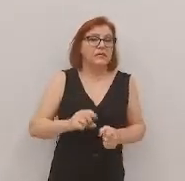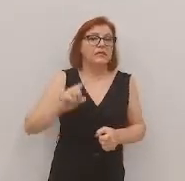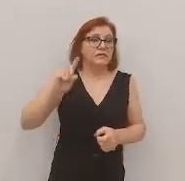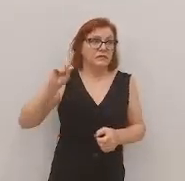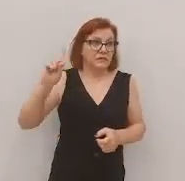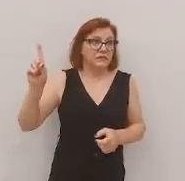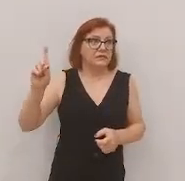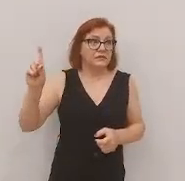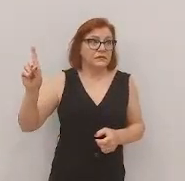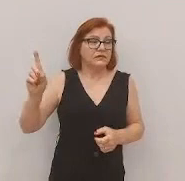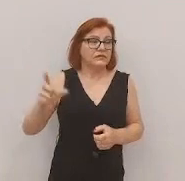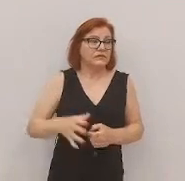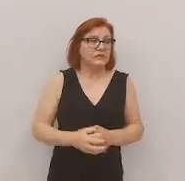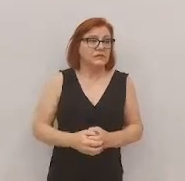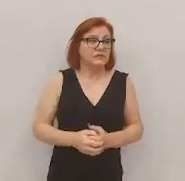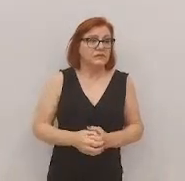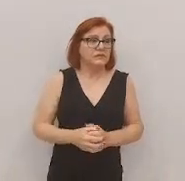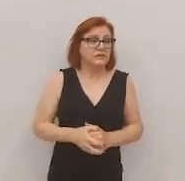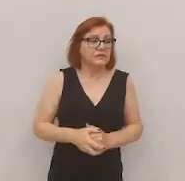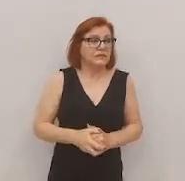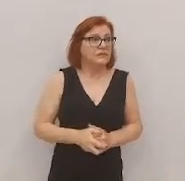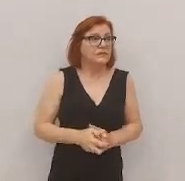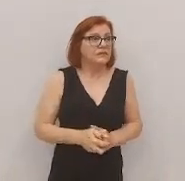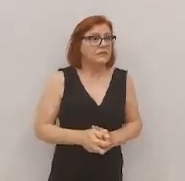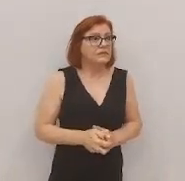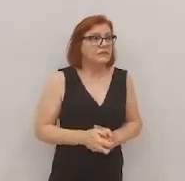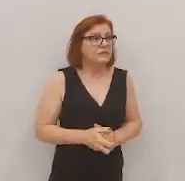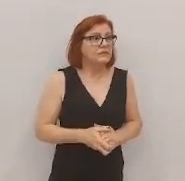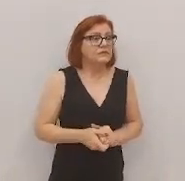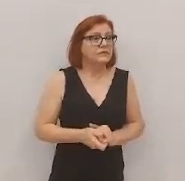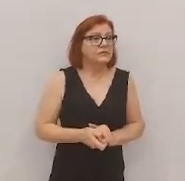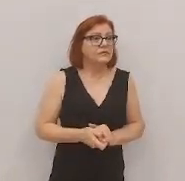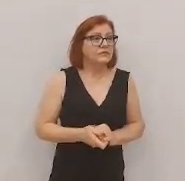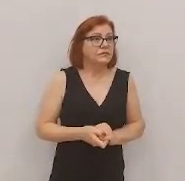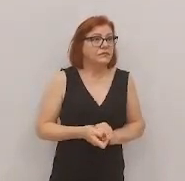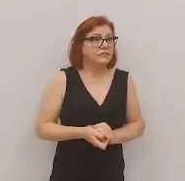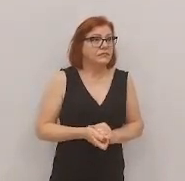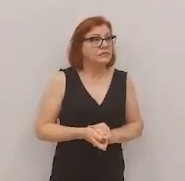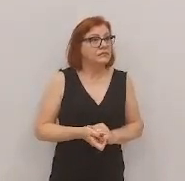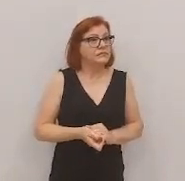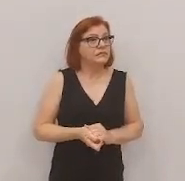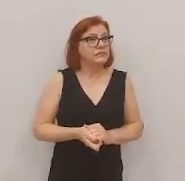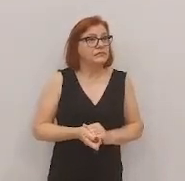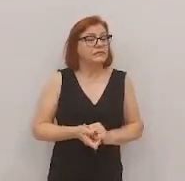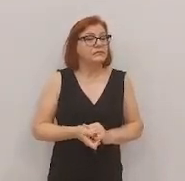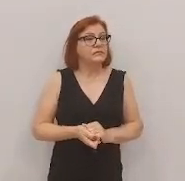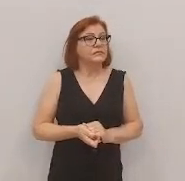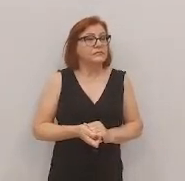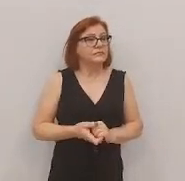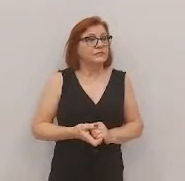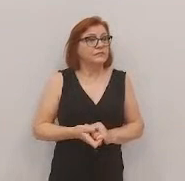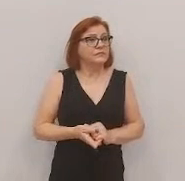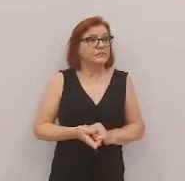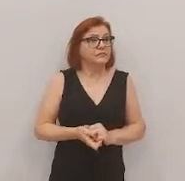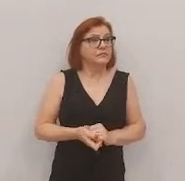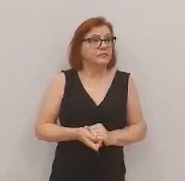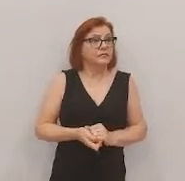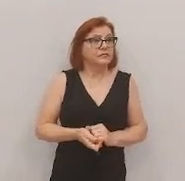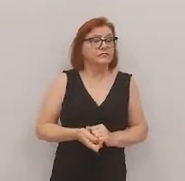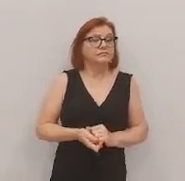Acho que Mateus 10, né, fala que é aquele que o Senhor me deu, né, de maneira nenhuma eu lançarei